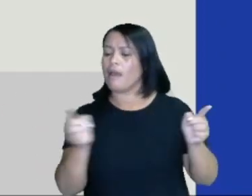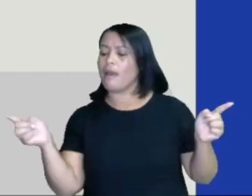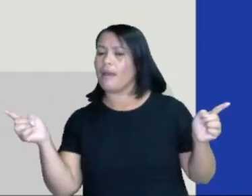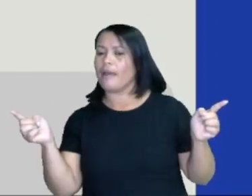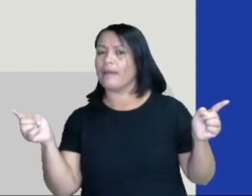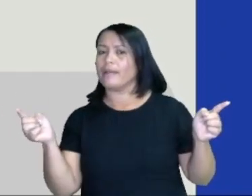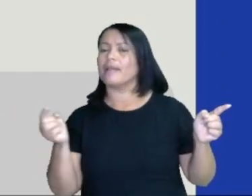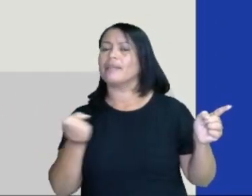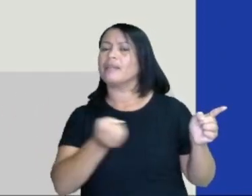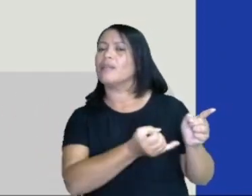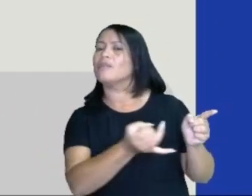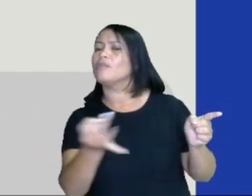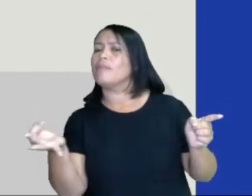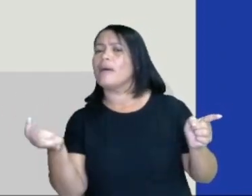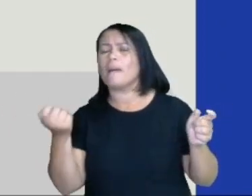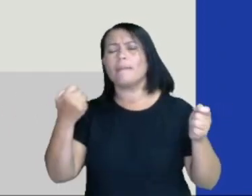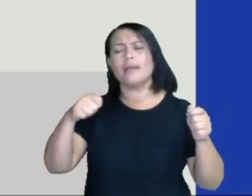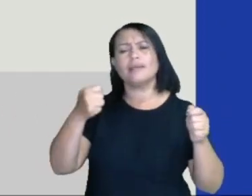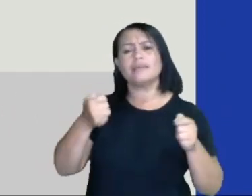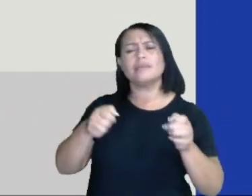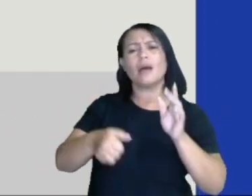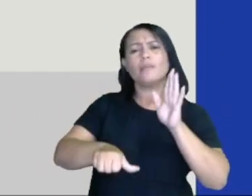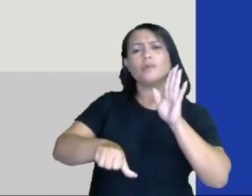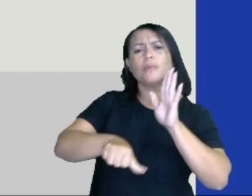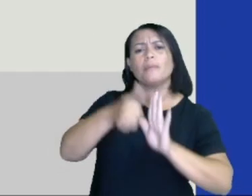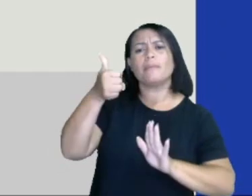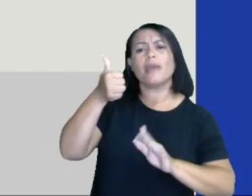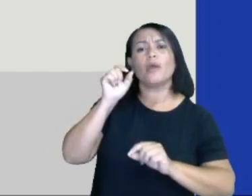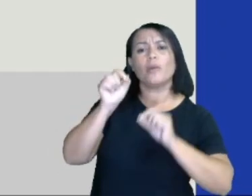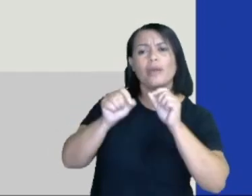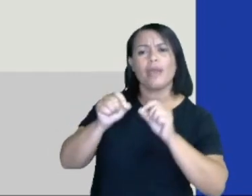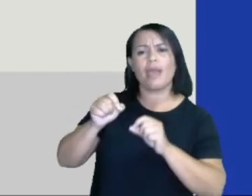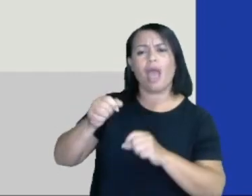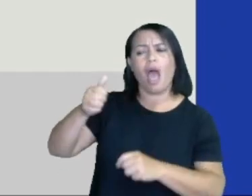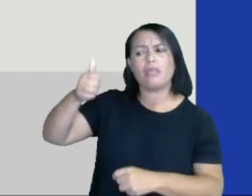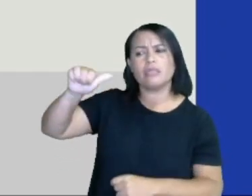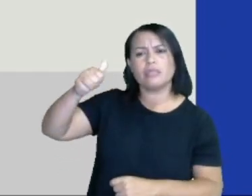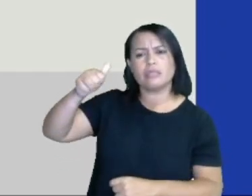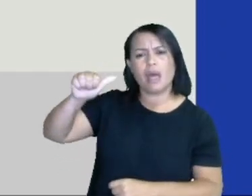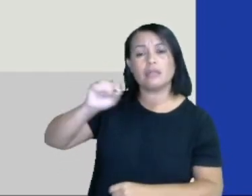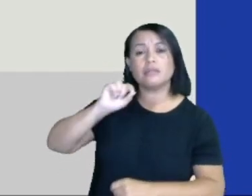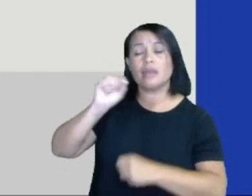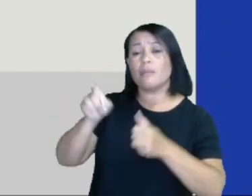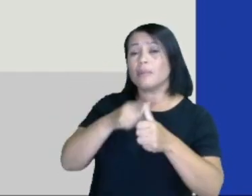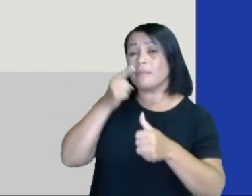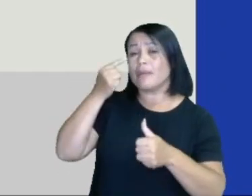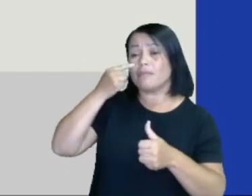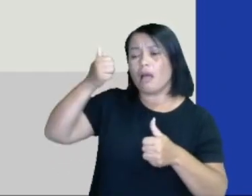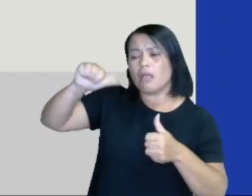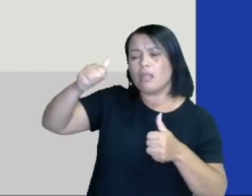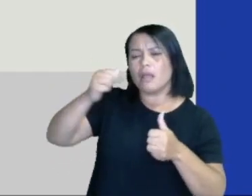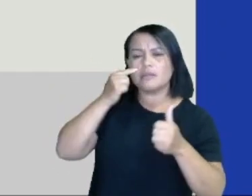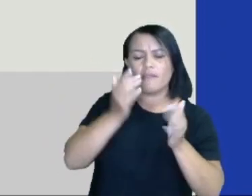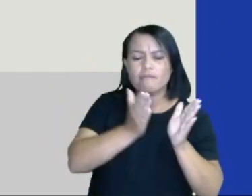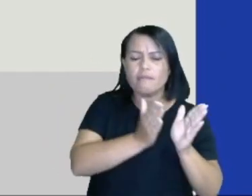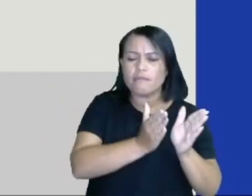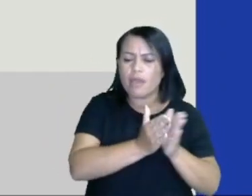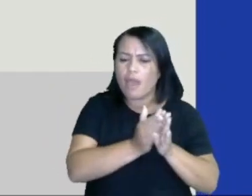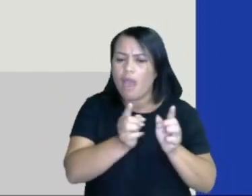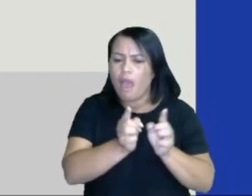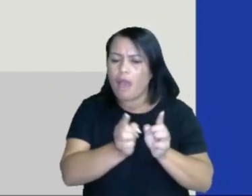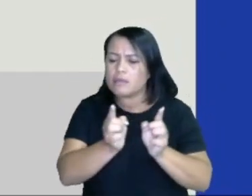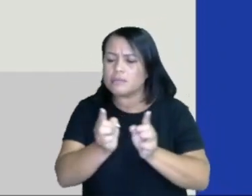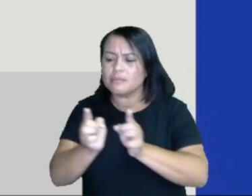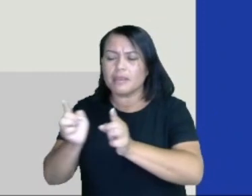devemos primeiro analisar e identificar as medidas em destaque, em